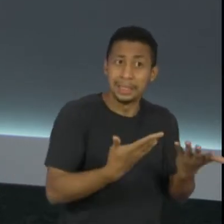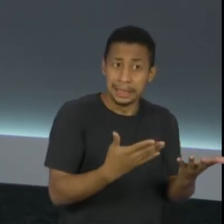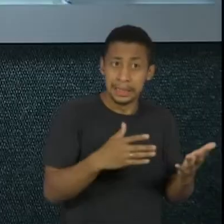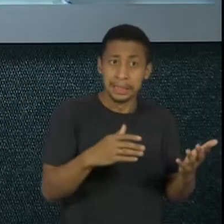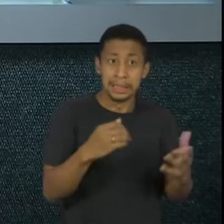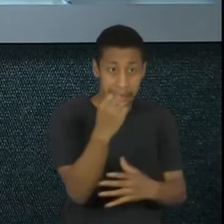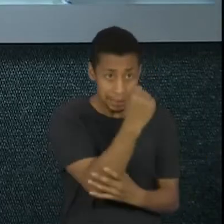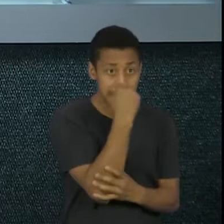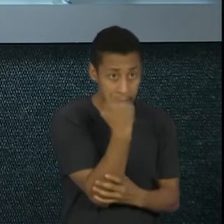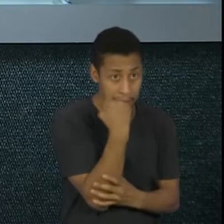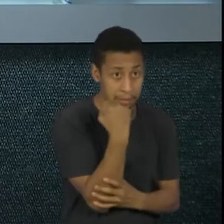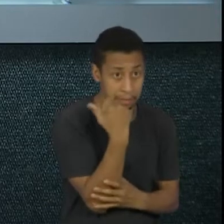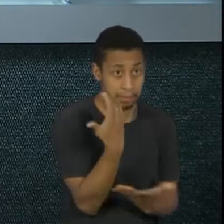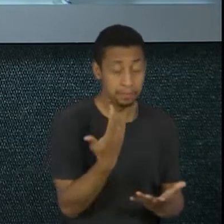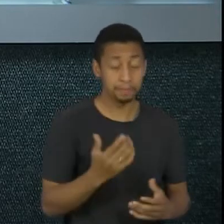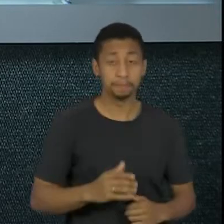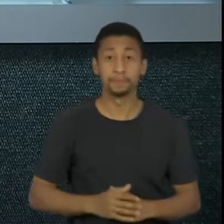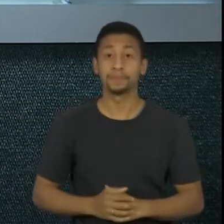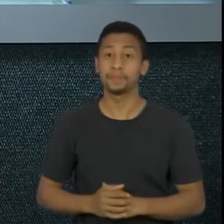né? Acho que